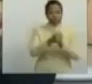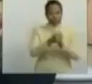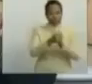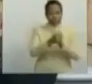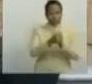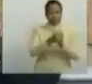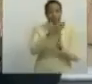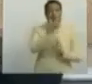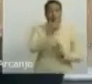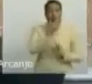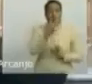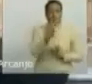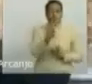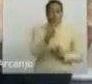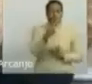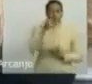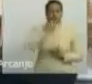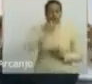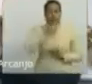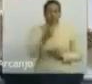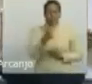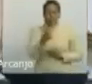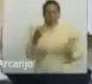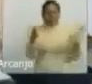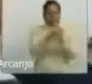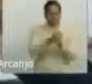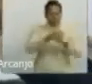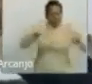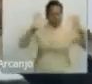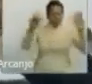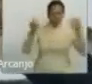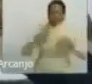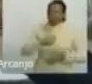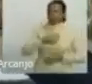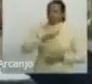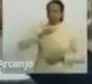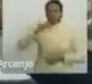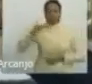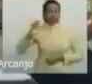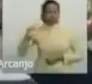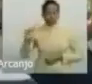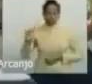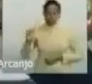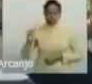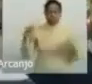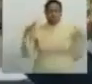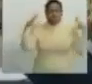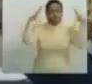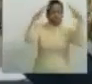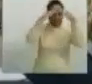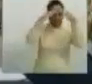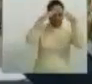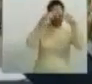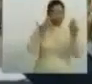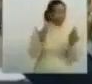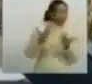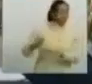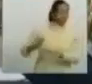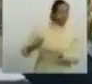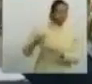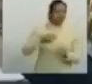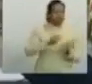Porque a Igreja não quer. E Bento XVI também não quer. Eu estou com Bento XVI. Estou com a Igreja.